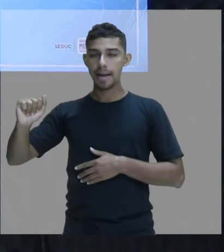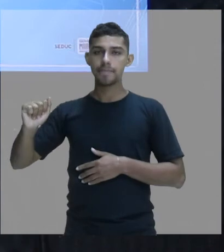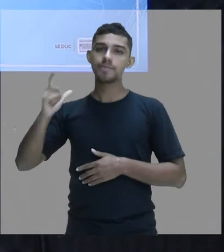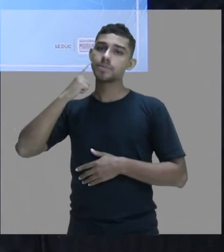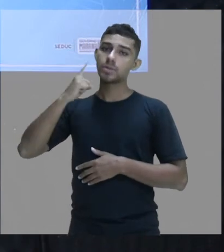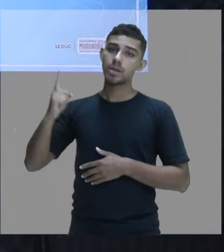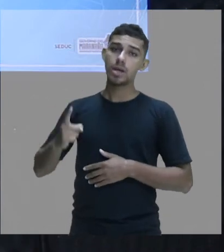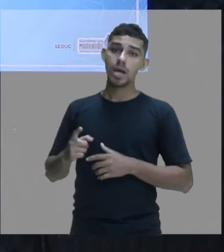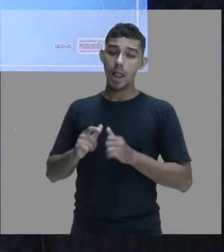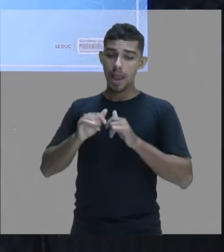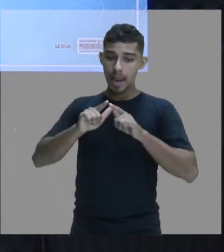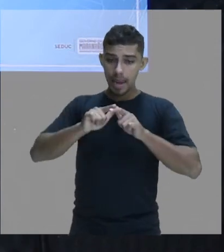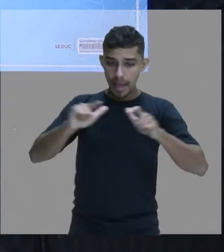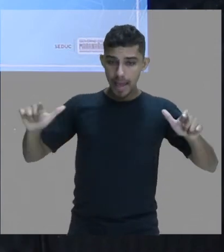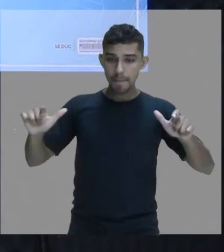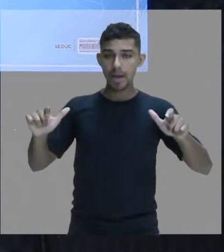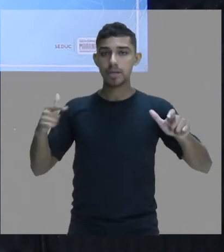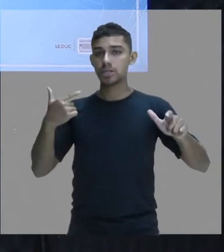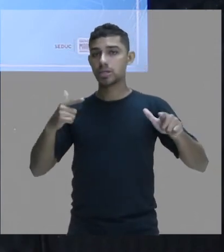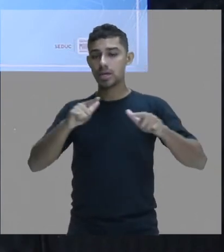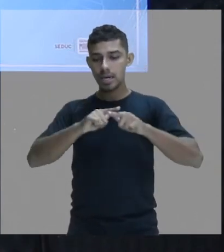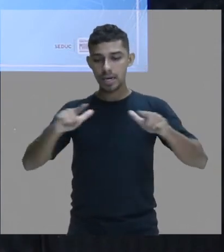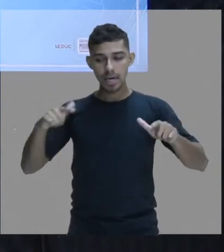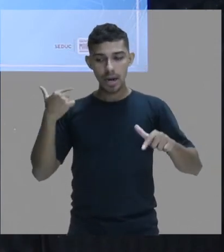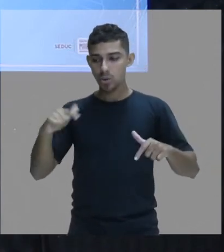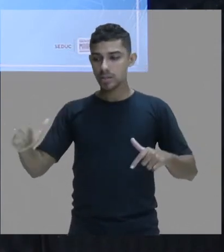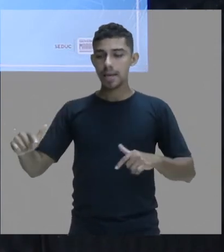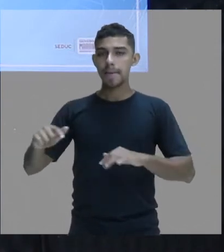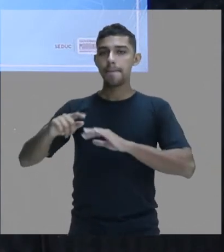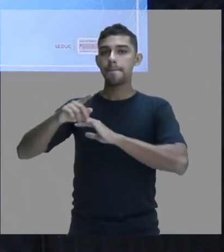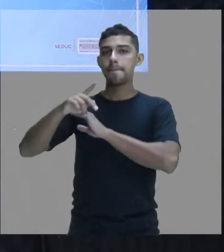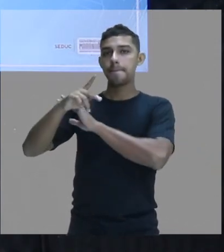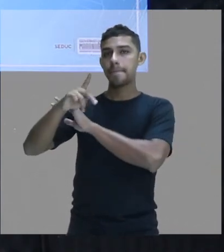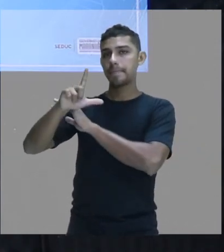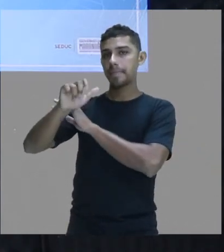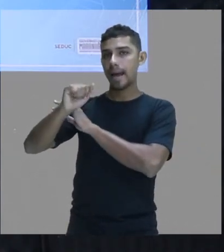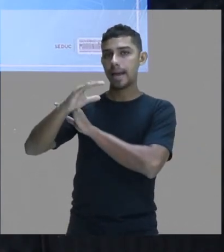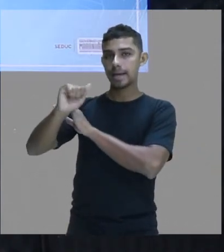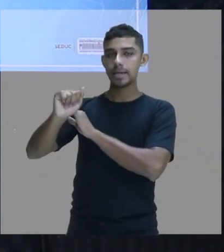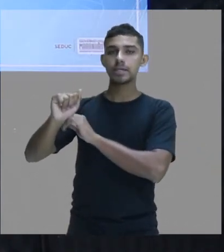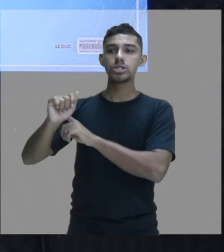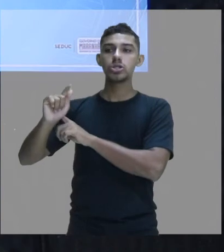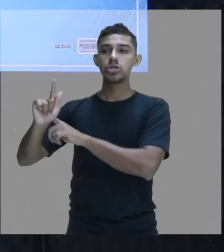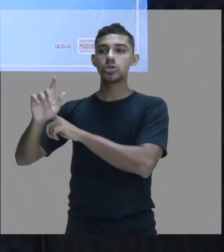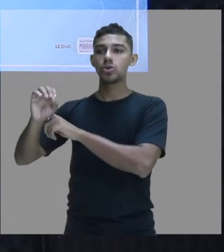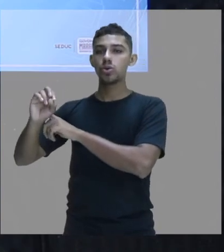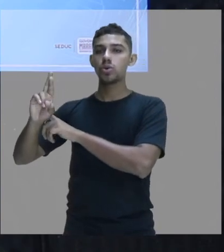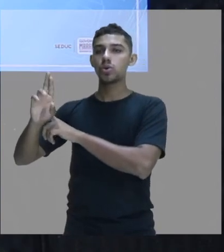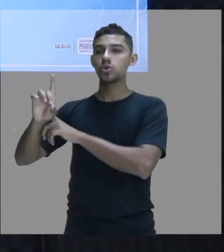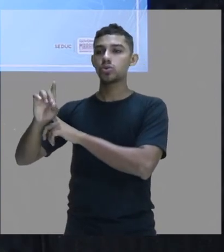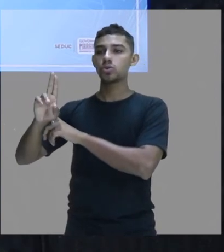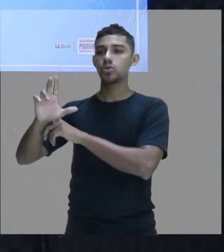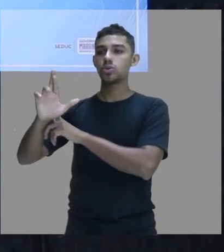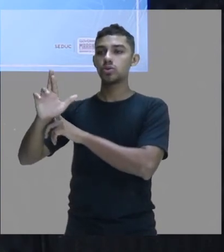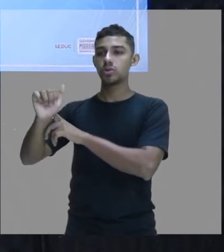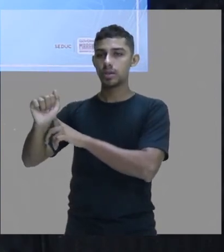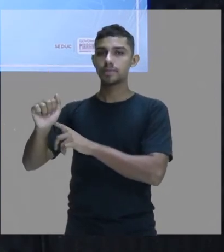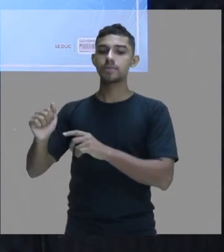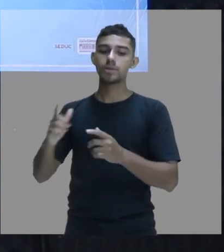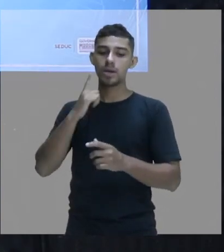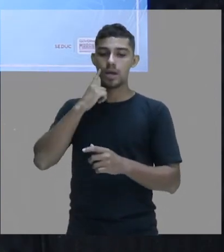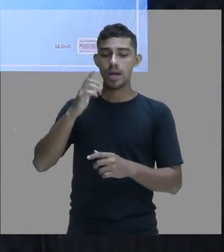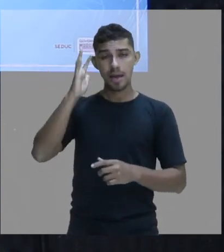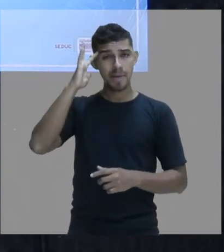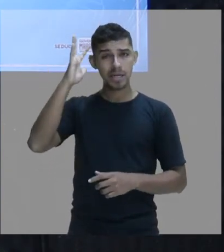limpa, sem placas de gordura, o que acontece? Esse sangue ele tem um fluxo melhor, ele vai melhor. Aqui imaginemos